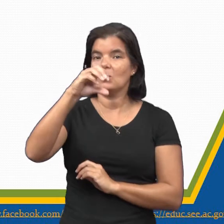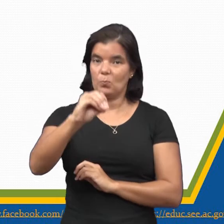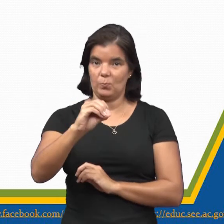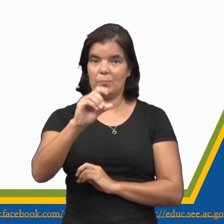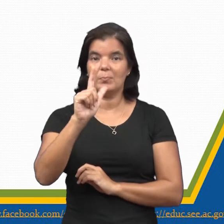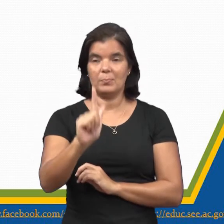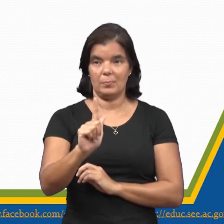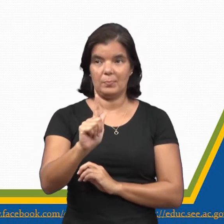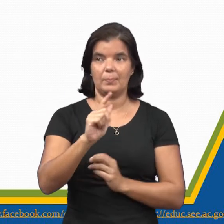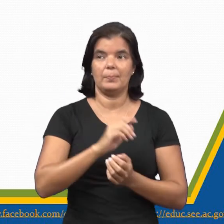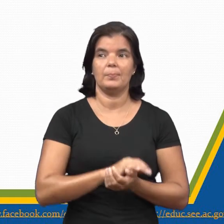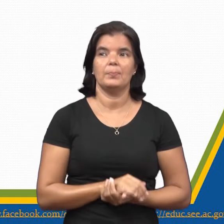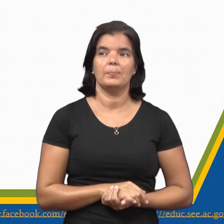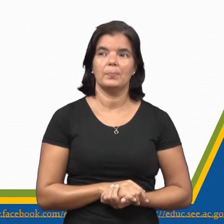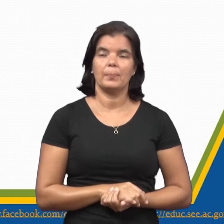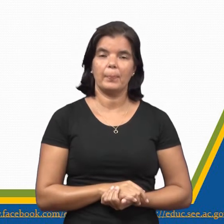aqui.